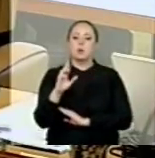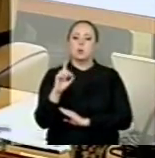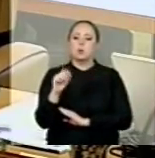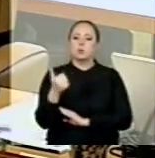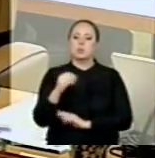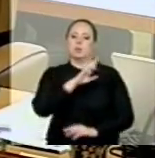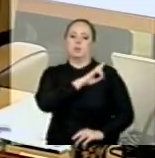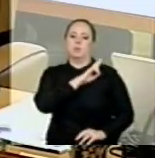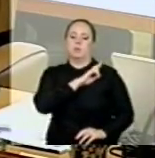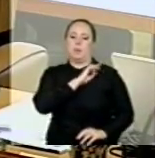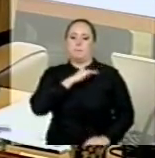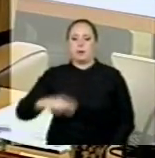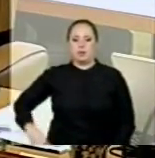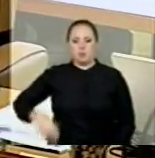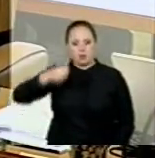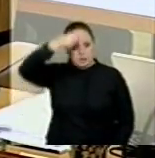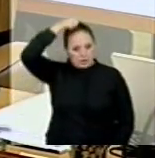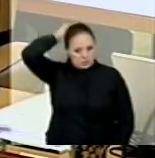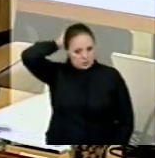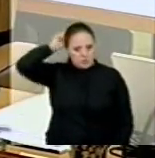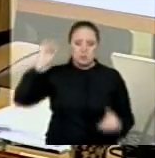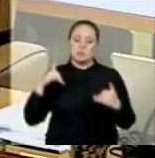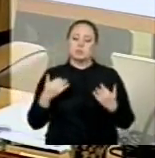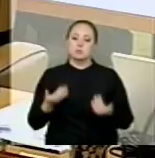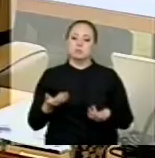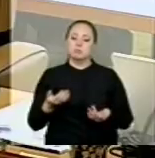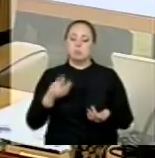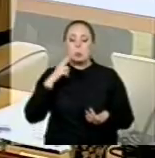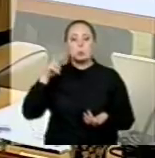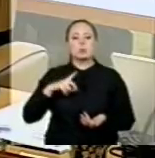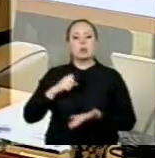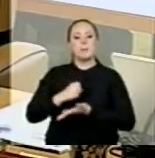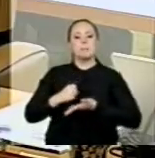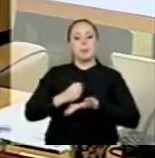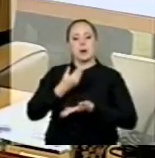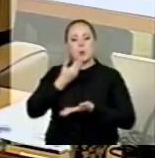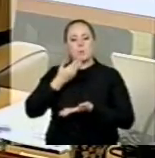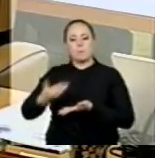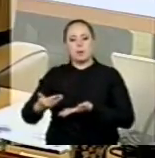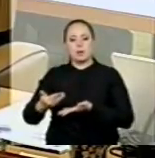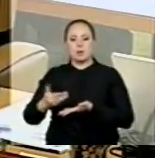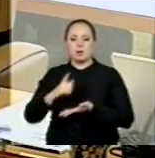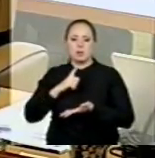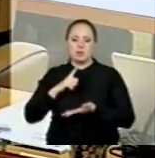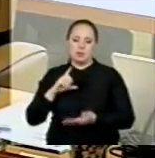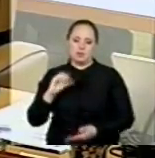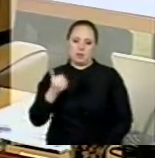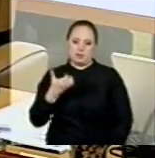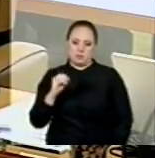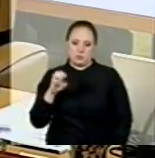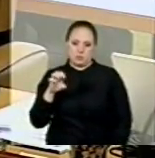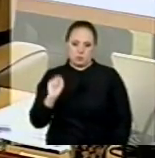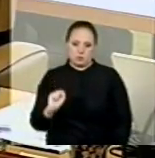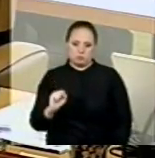ministro Alexandre de Moraes, e assim procura embasar o pedido contido nessas ações